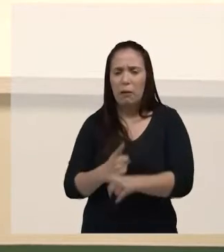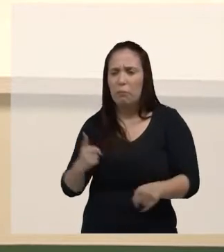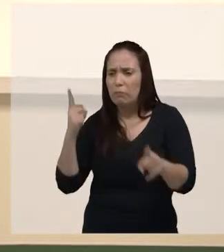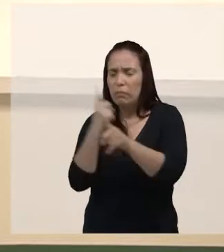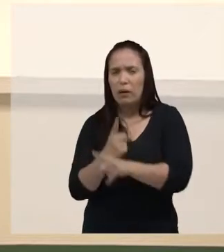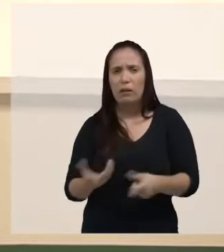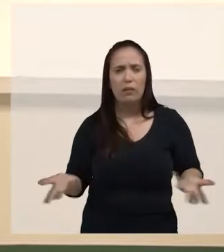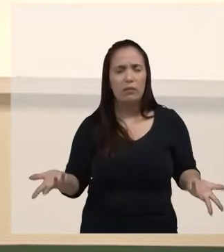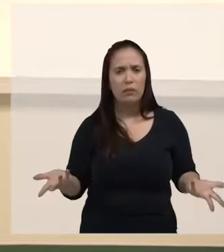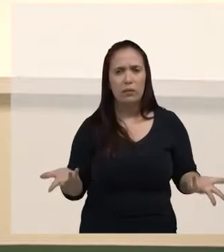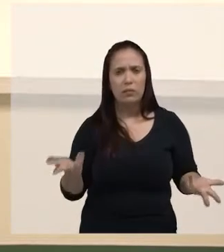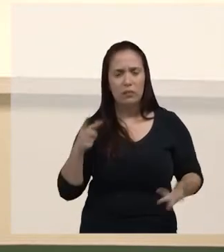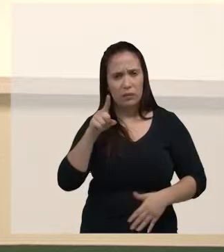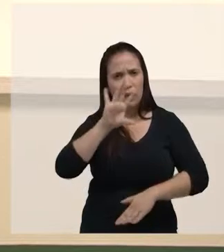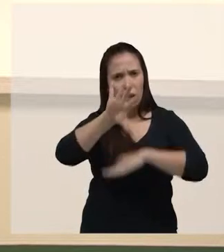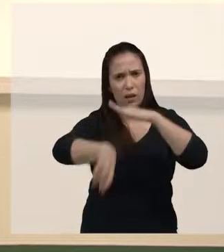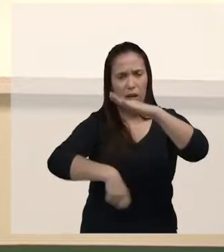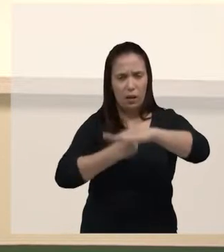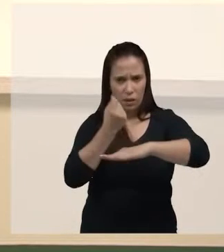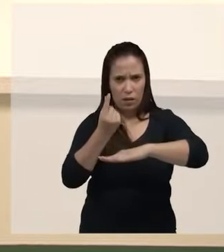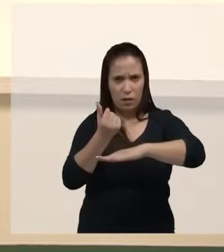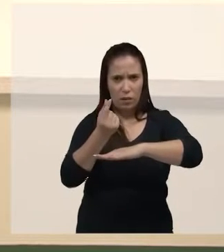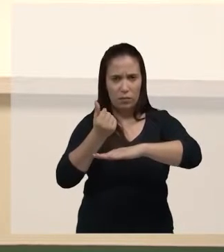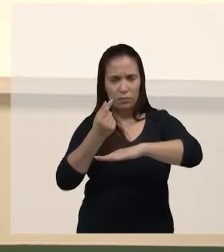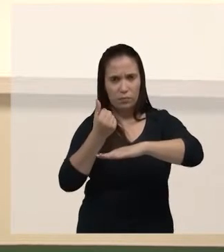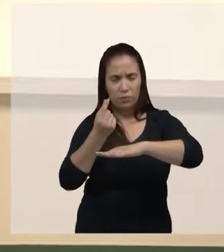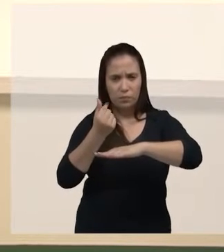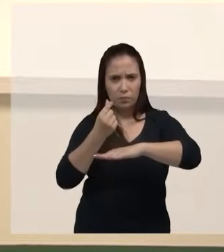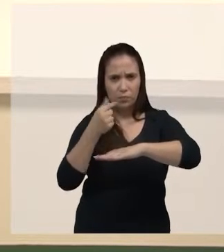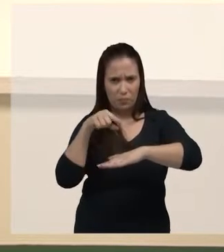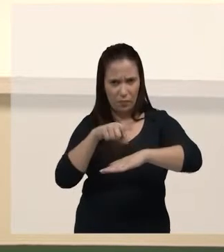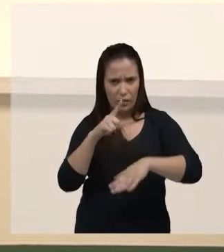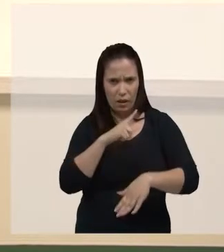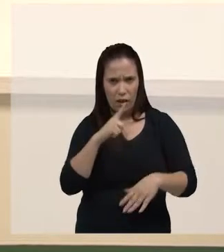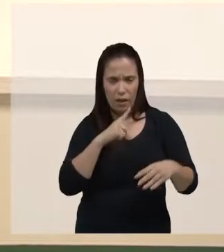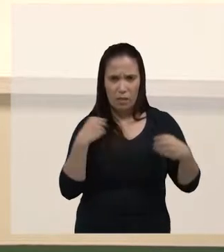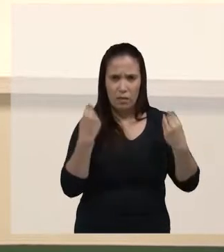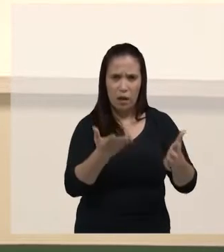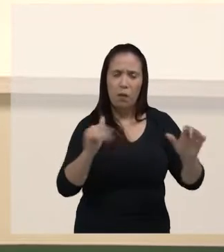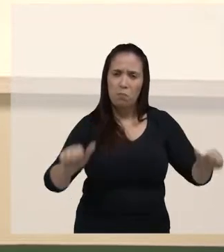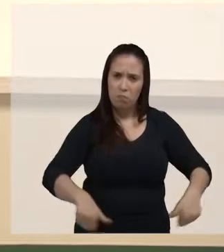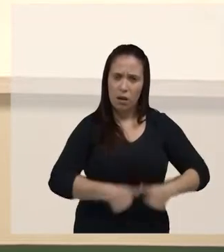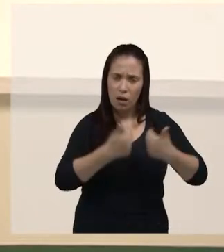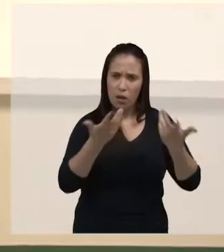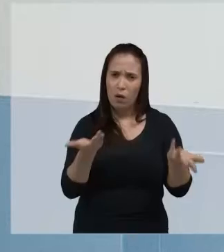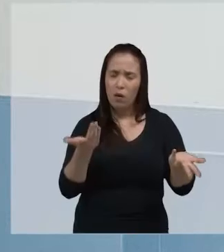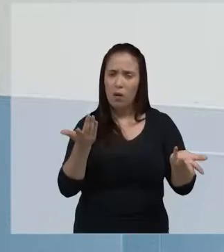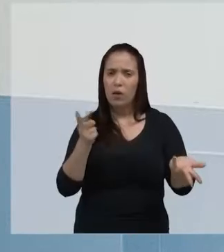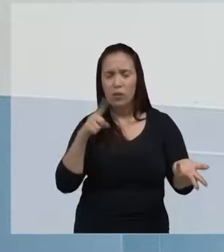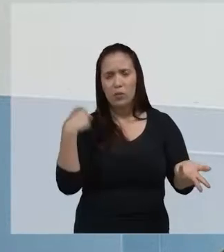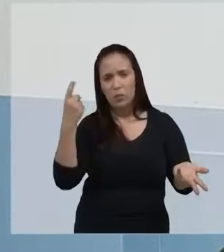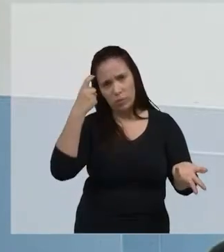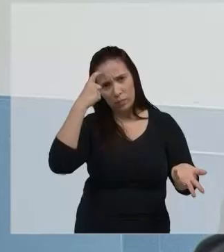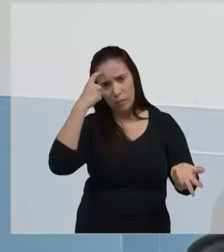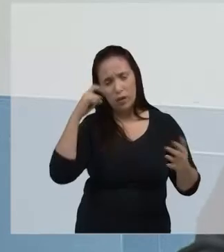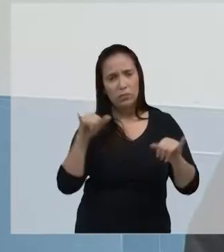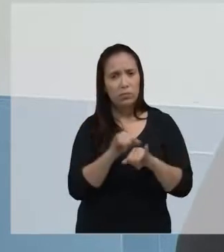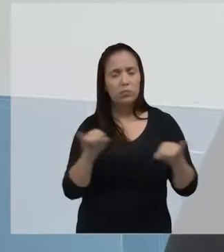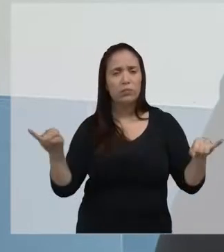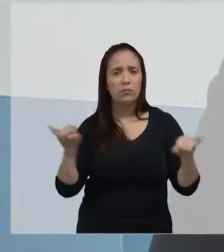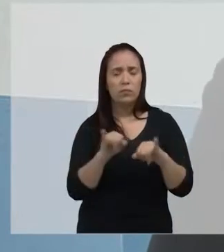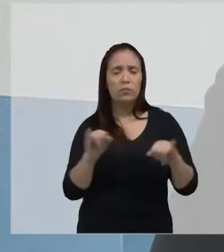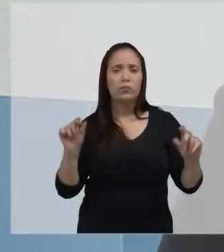que a Operação Lava Jato, ela melhorou? Por que eu estou perguntando isso? Porque nós estamos engatando um